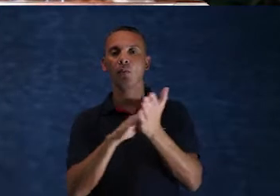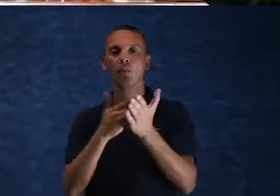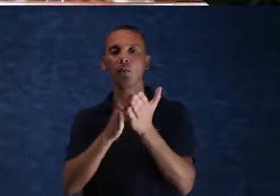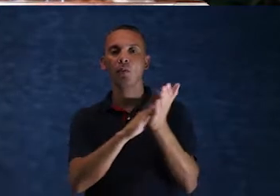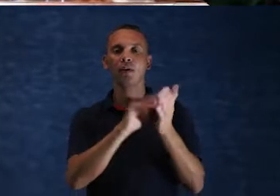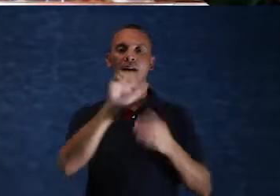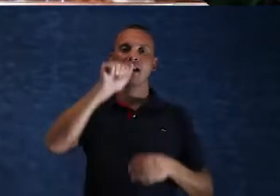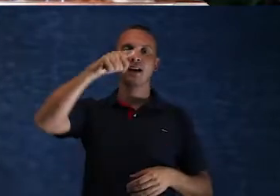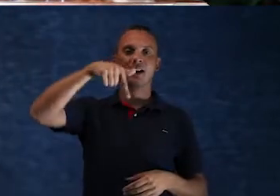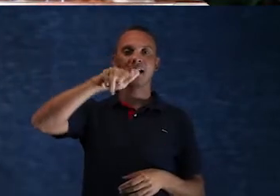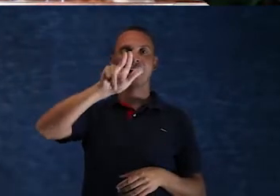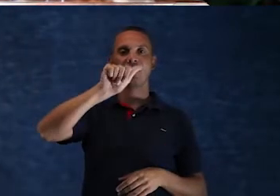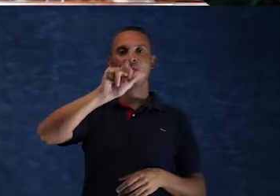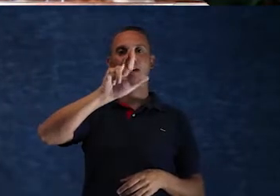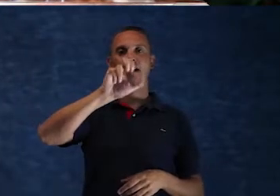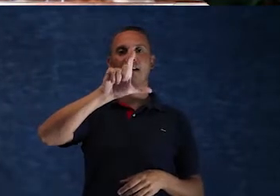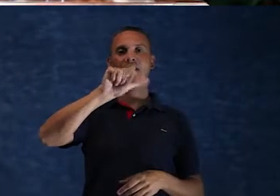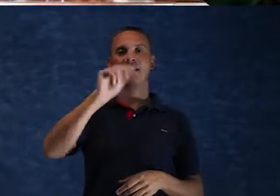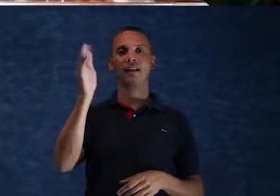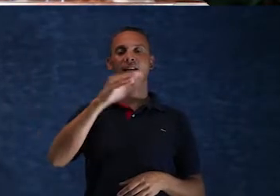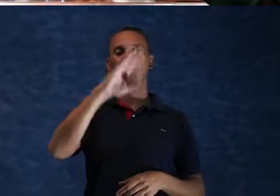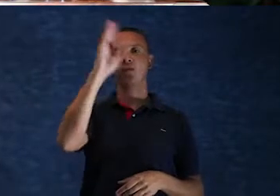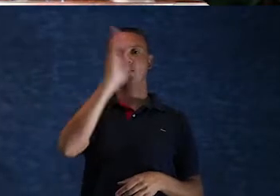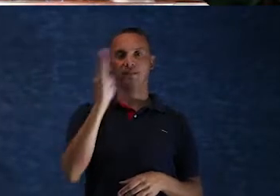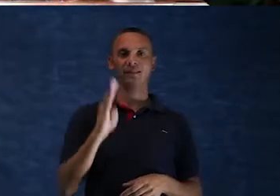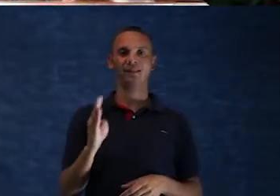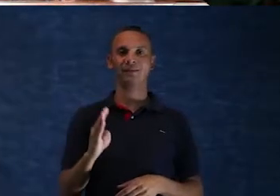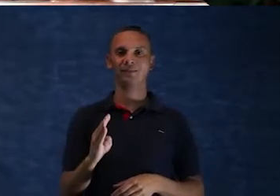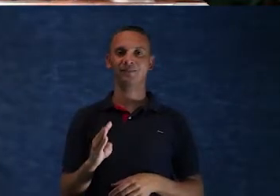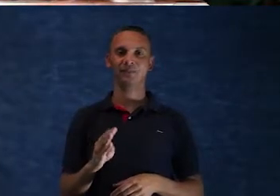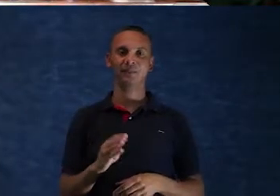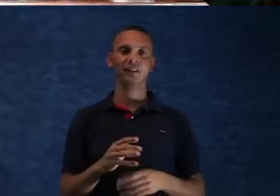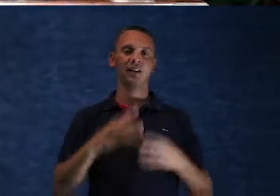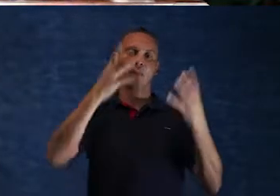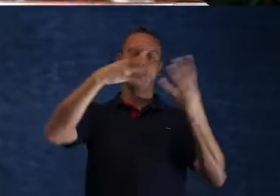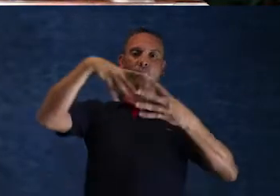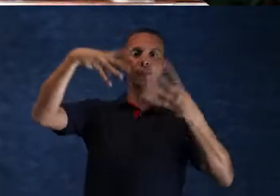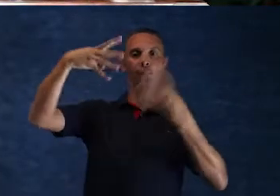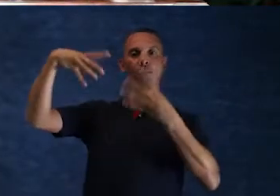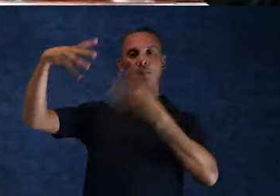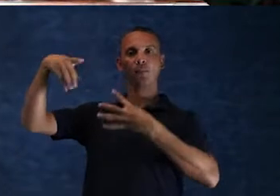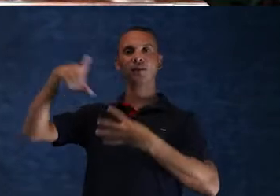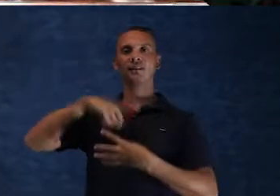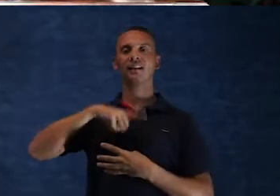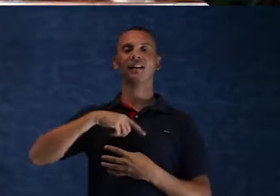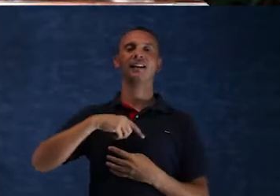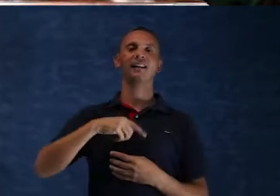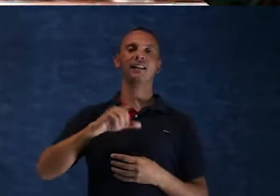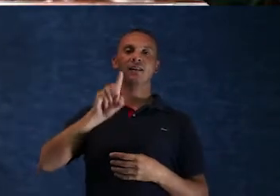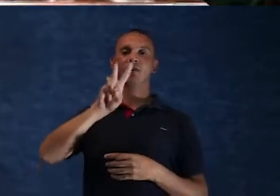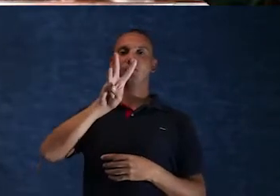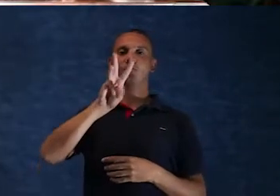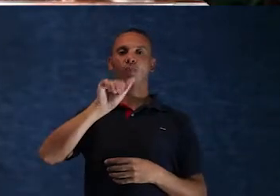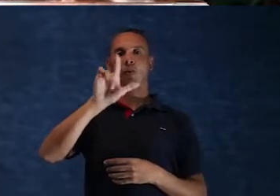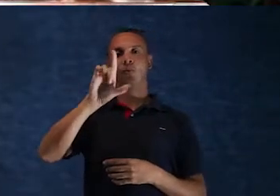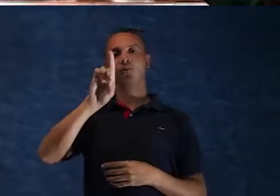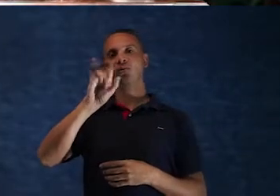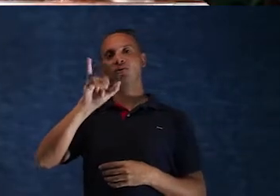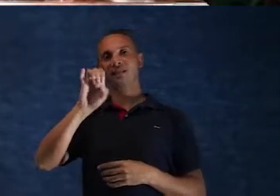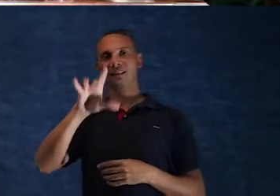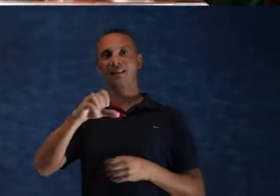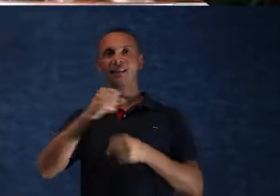trilha sonora de Alô, Amigos, de Walt Disney, Saludos Amigos, de